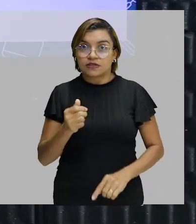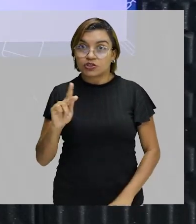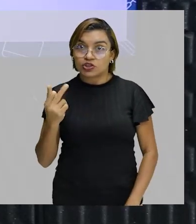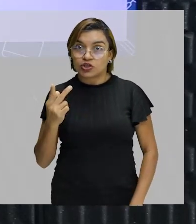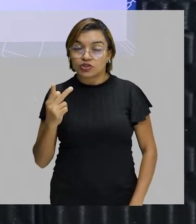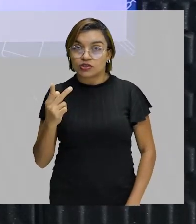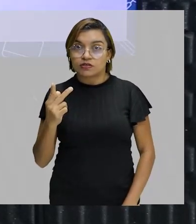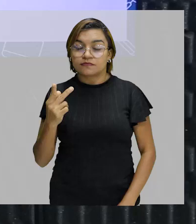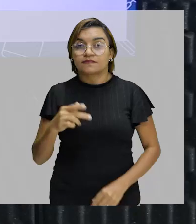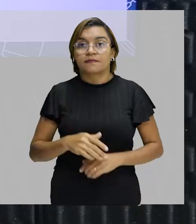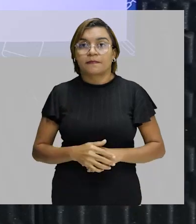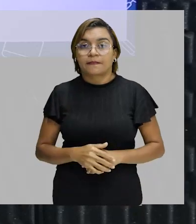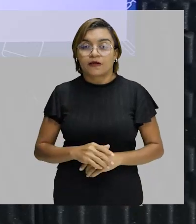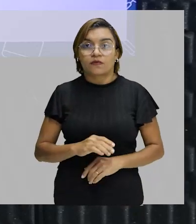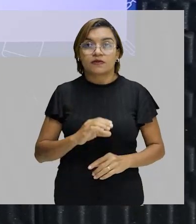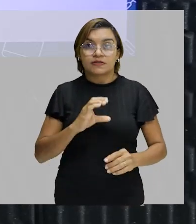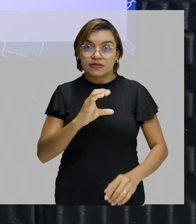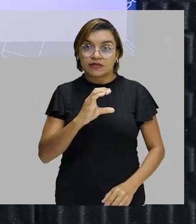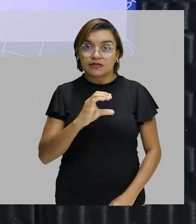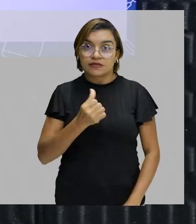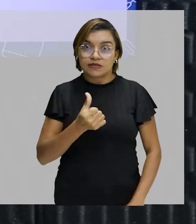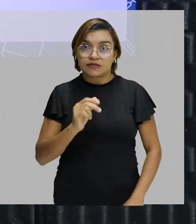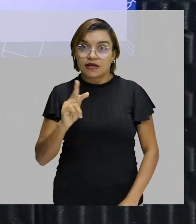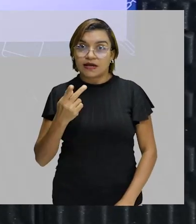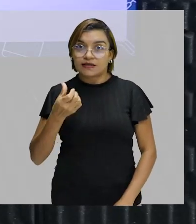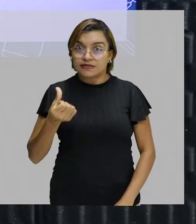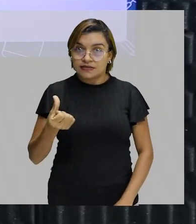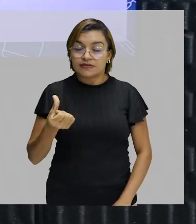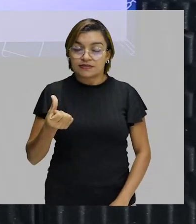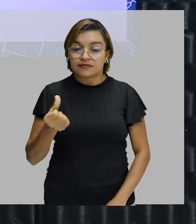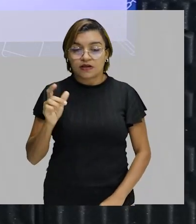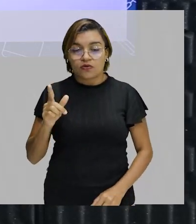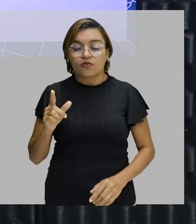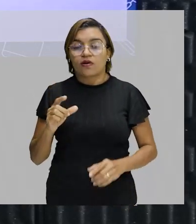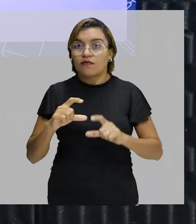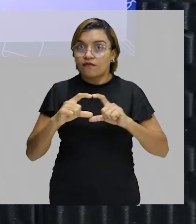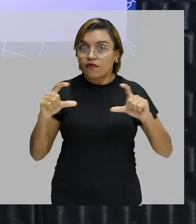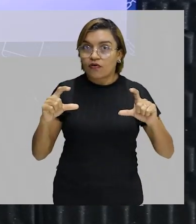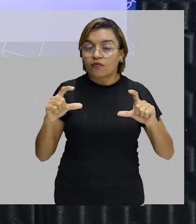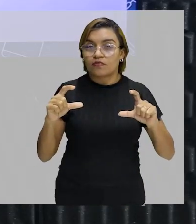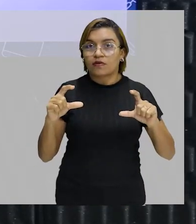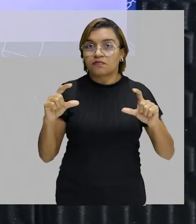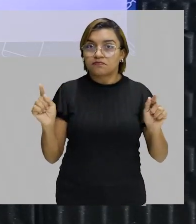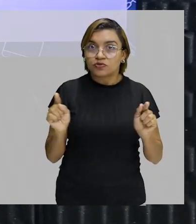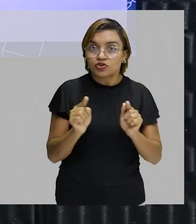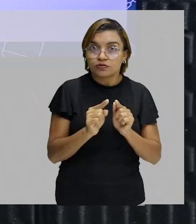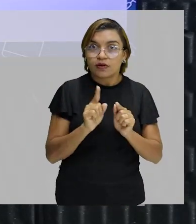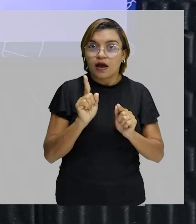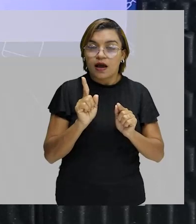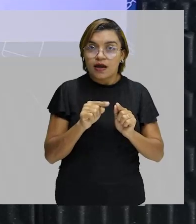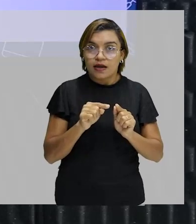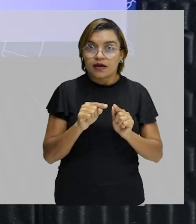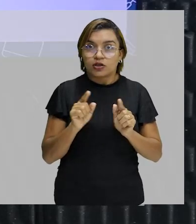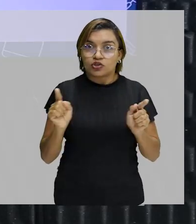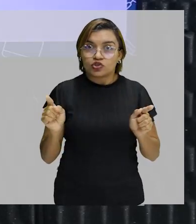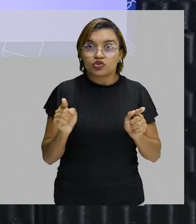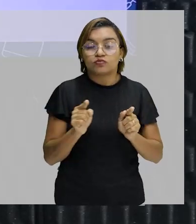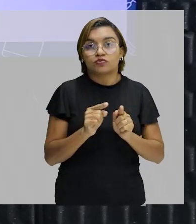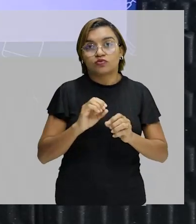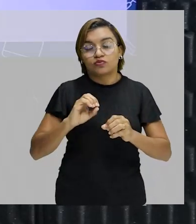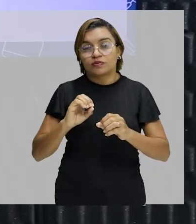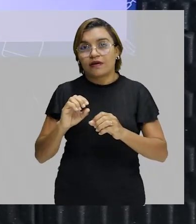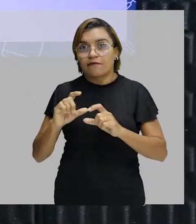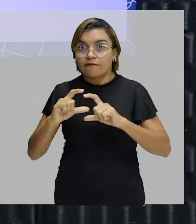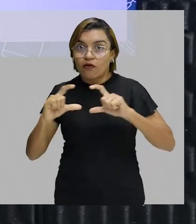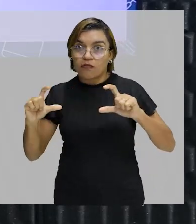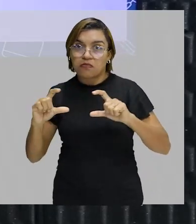hidrogênios, C6H6. Então, a fórmula mínima, né, é uma redução da fórmula